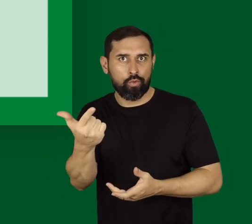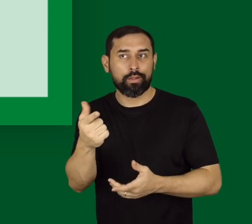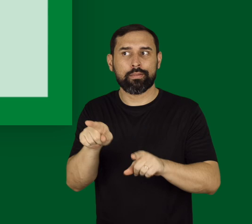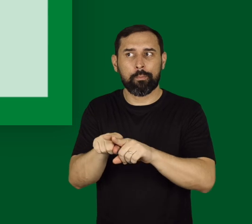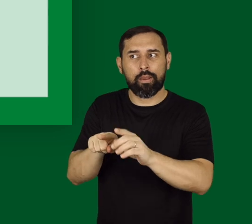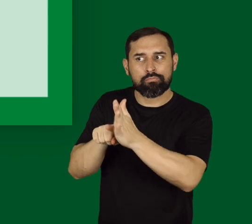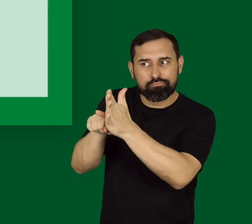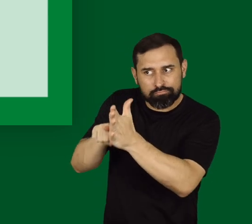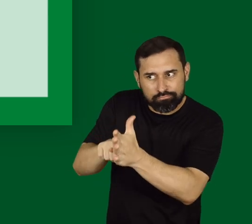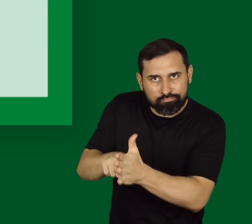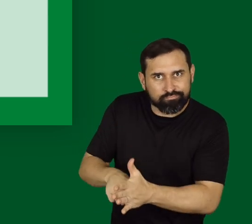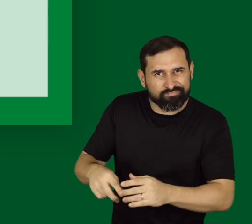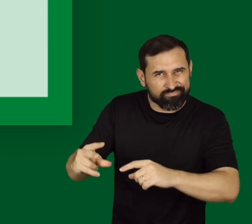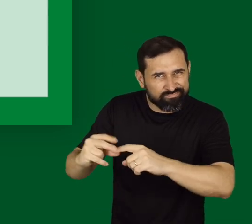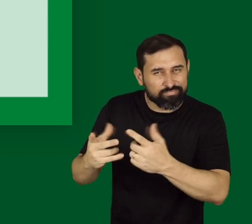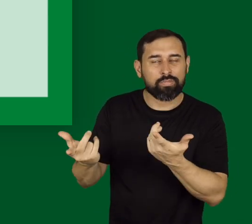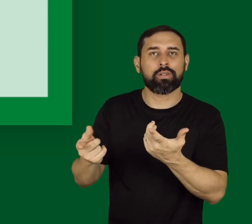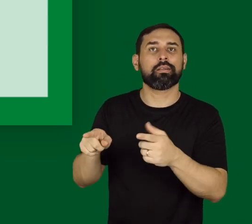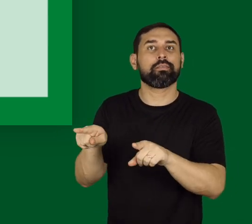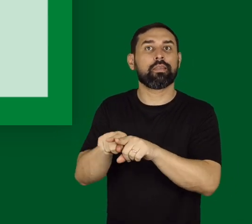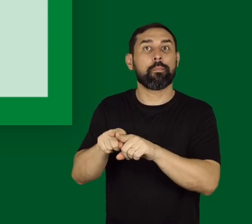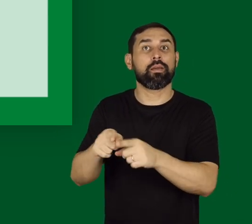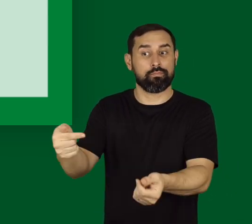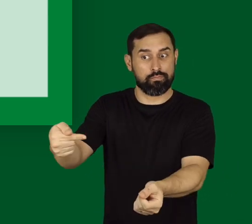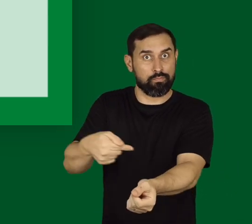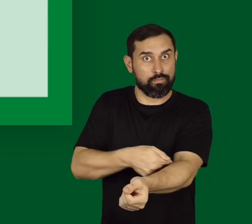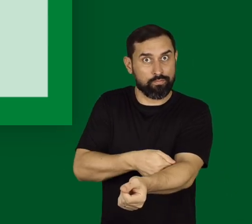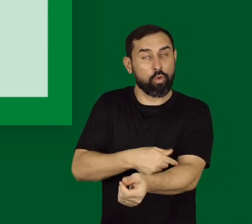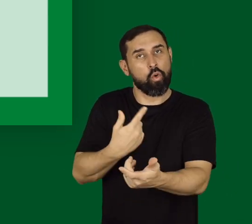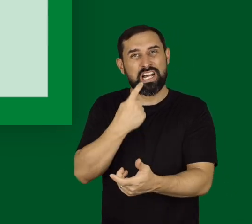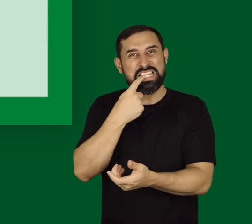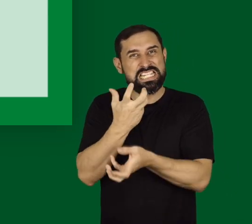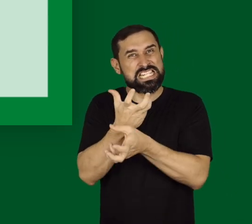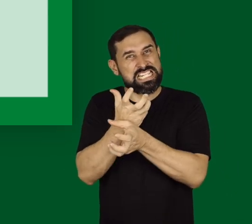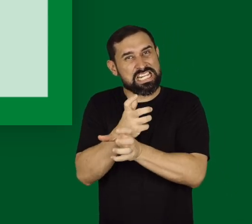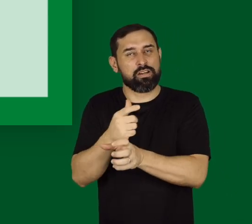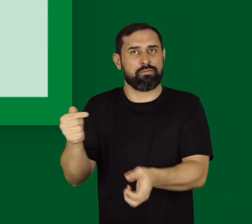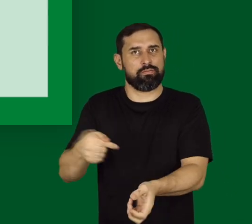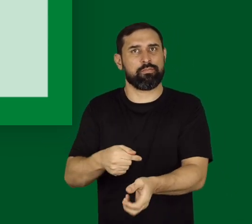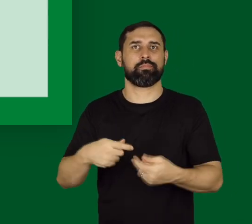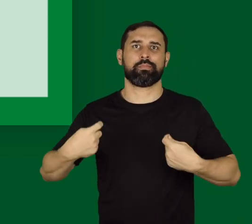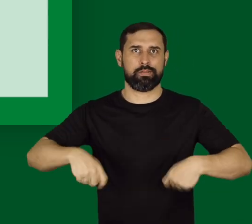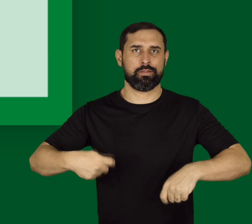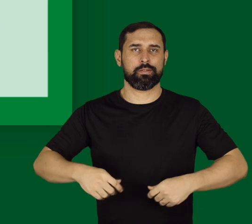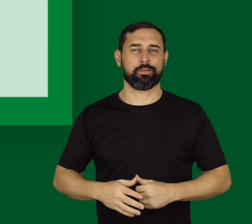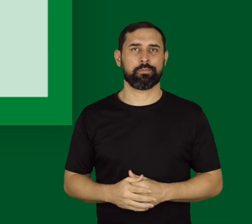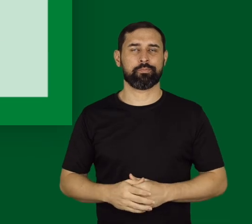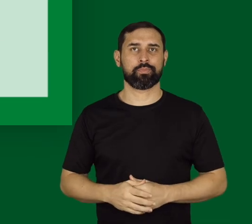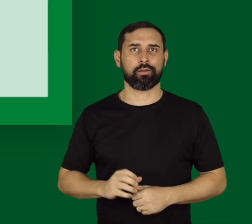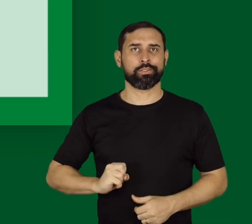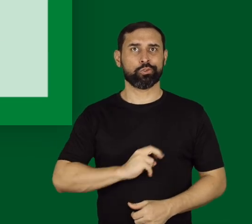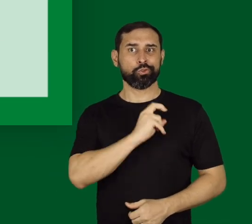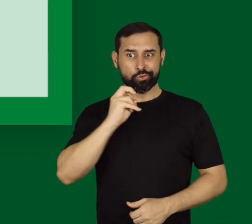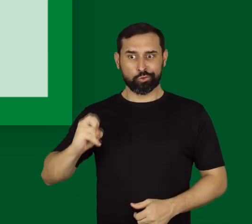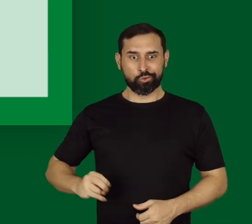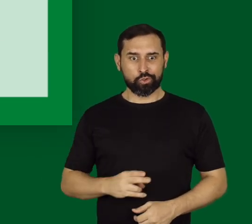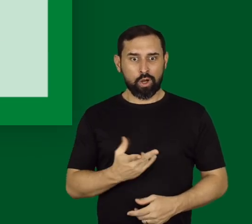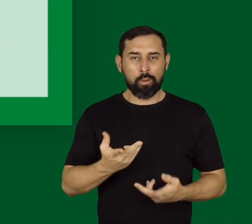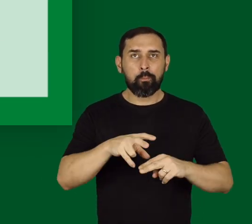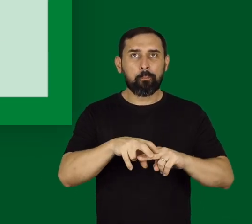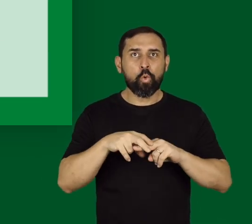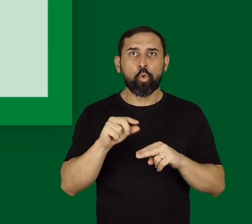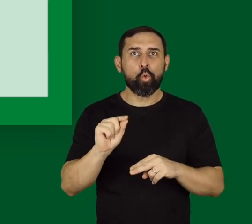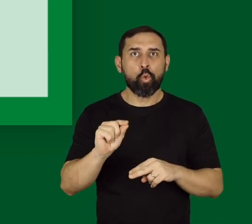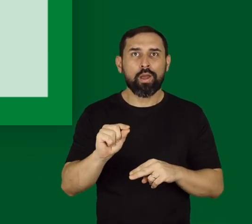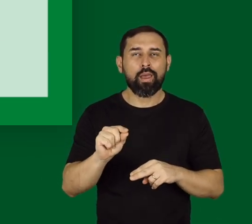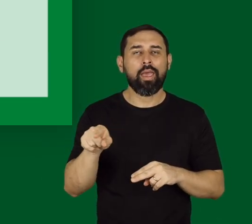solicitar monitorização e acesso vascular ou intraósseo, se for necessário. Então, qual o tipo de choque? Então, aquele choque